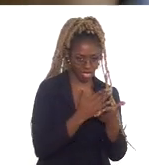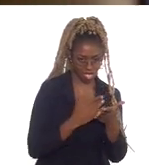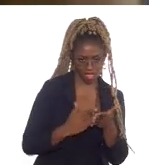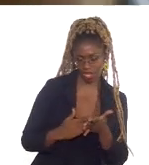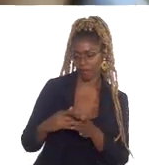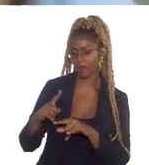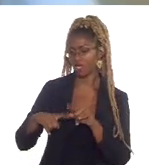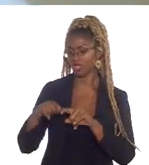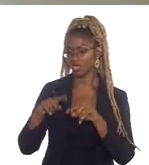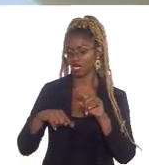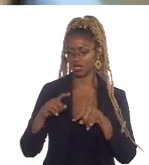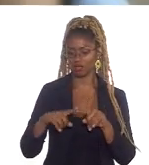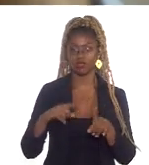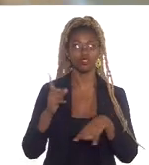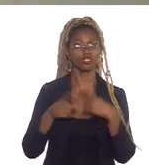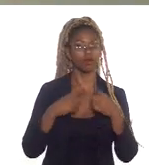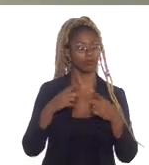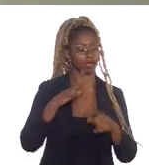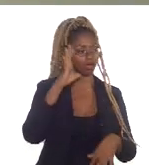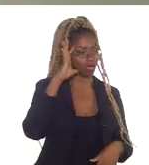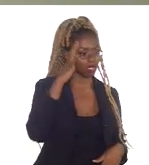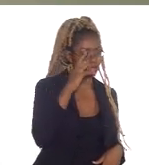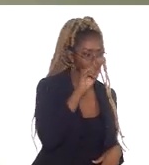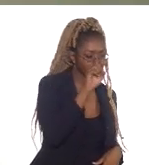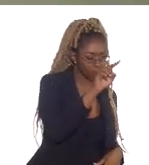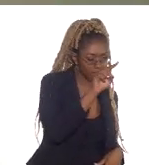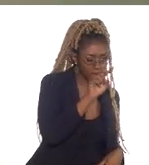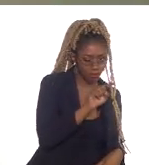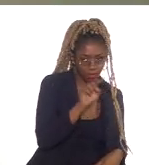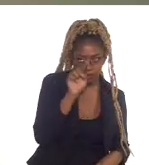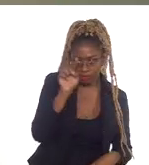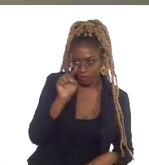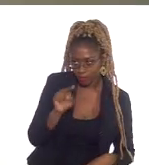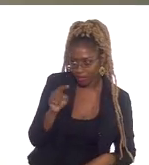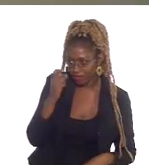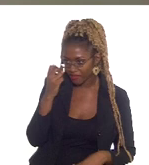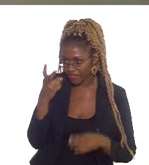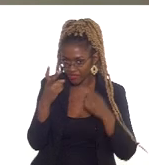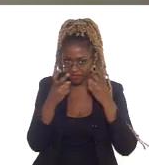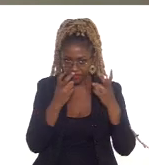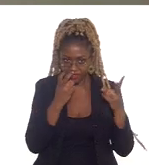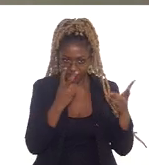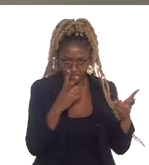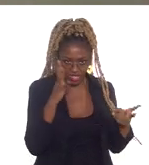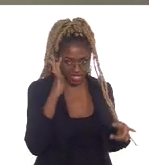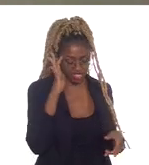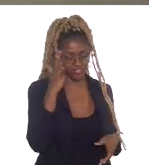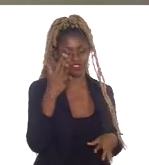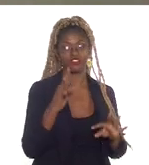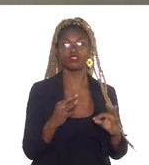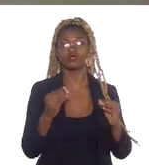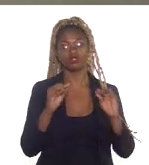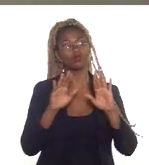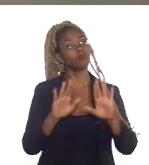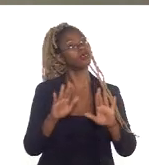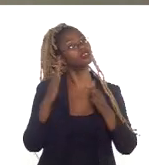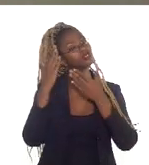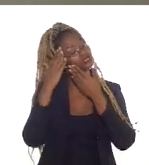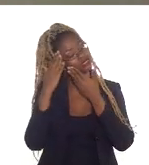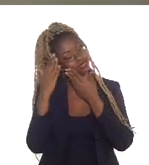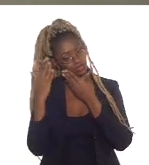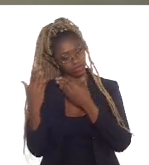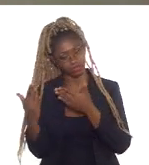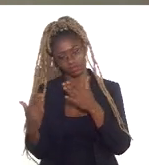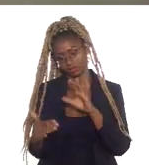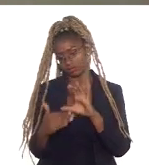botar o dedo nas questões que estão aí, as feridas que mais sangram. Mas agradeço o envio